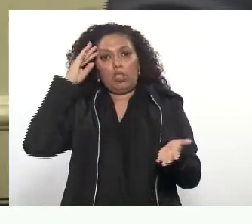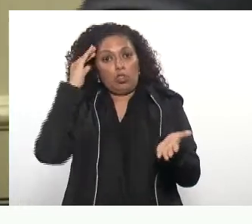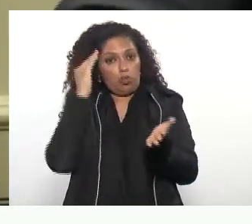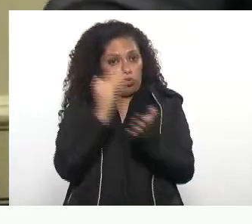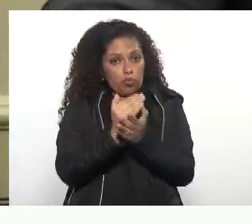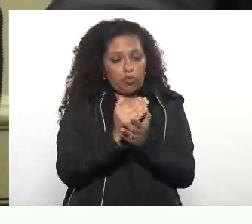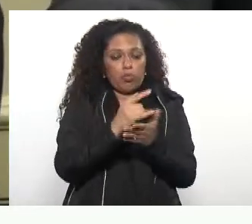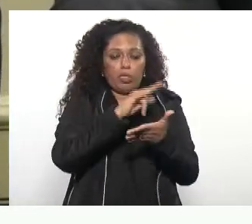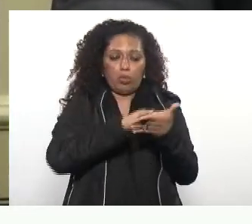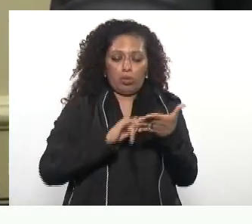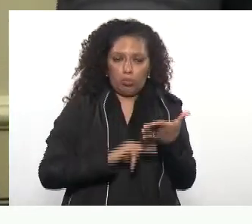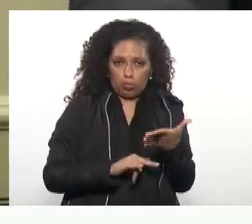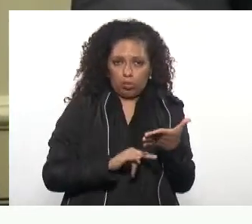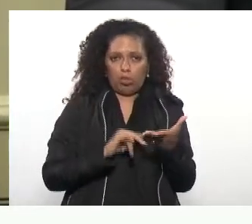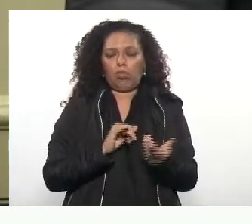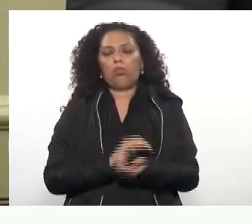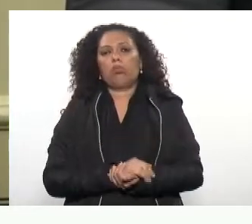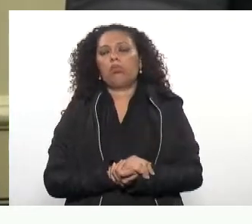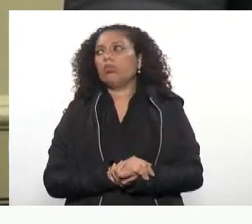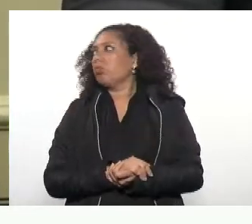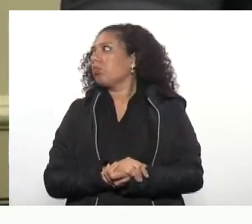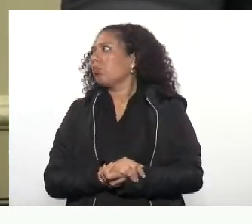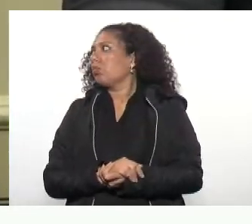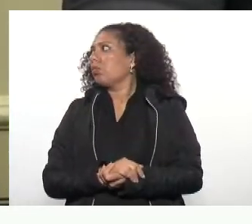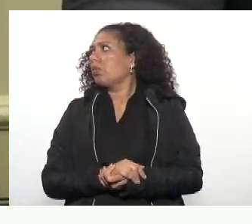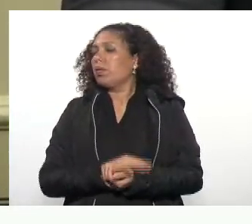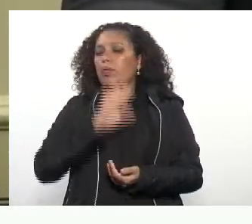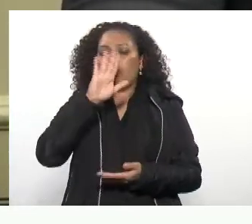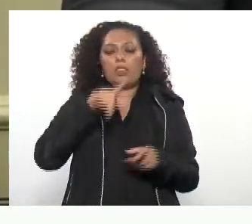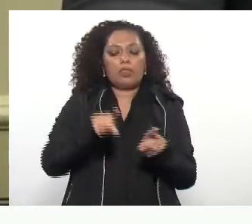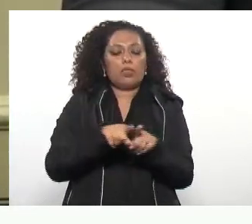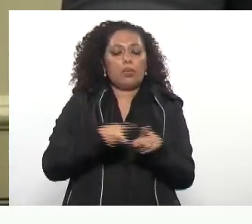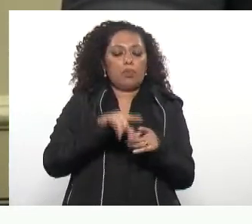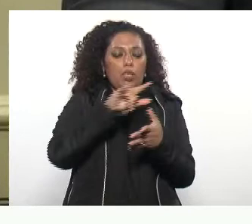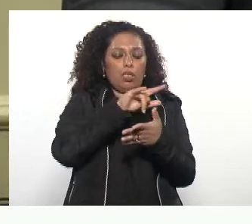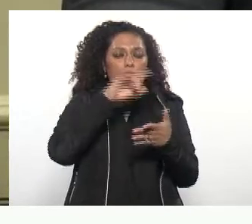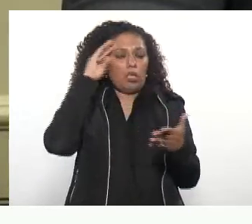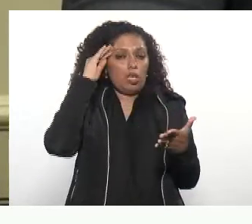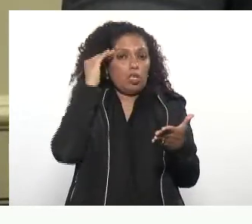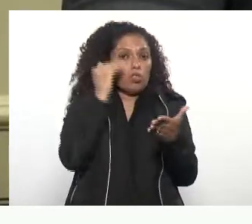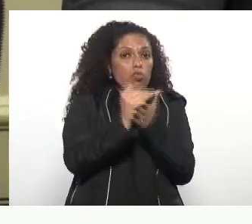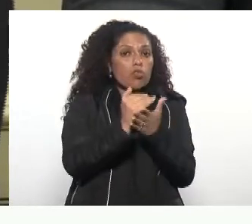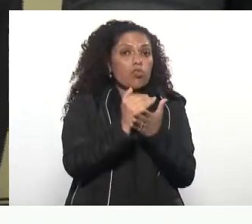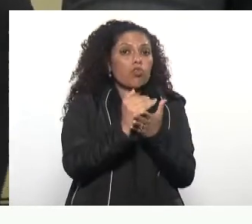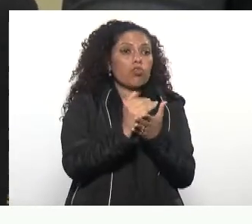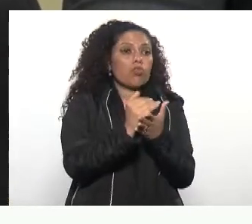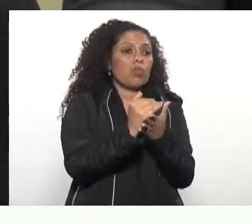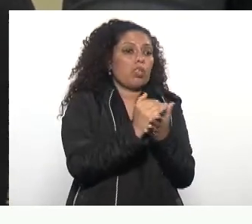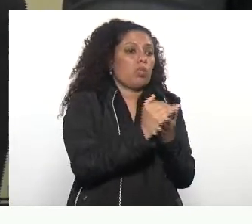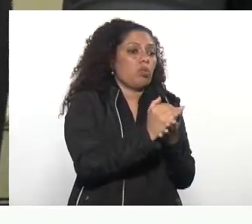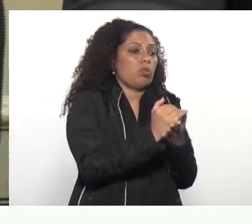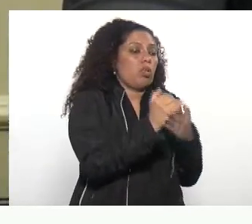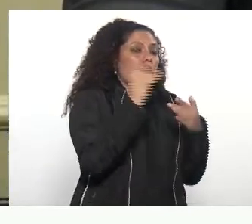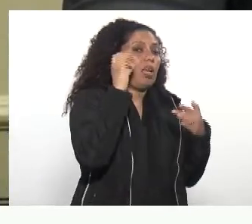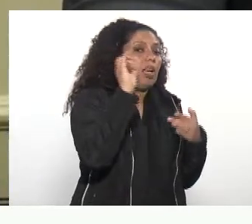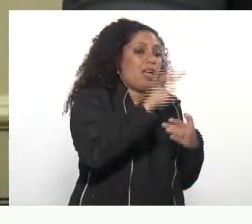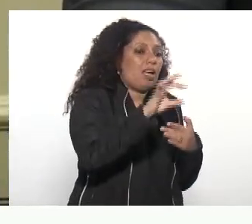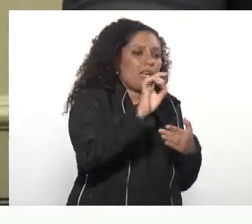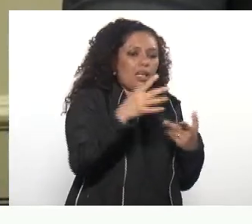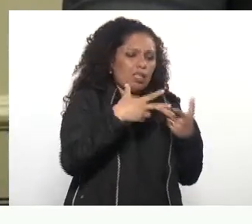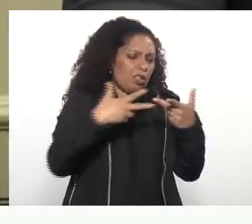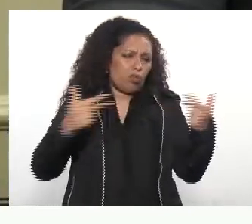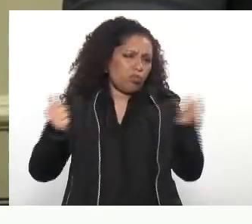foi contratado. E respeito também às peculiaridades de cada localidade, porque